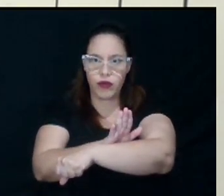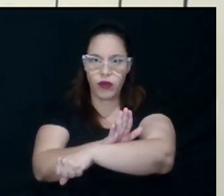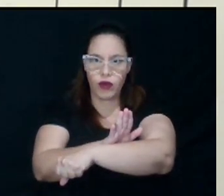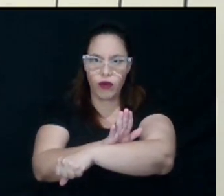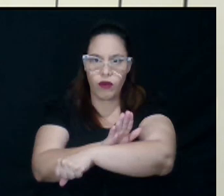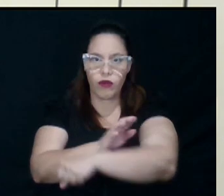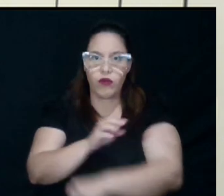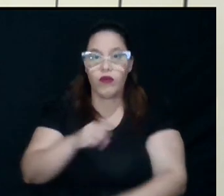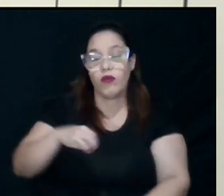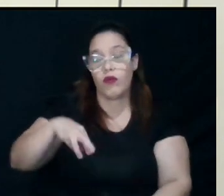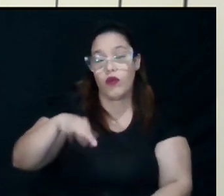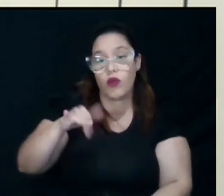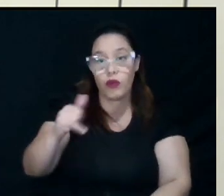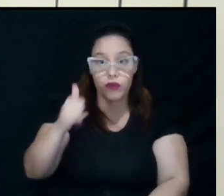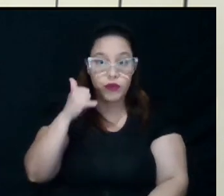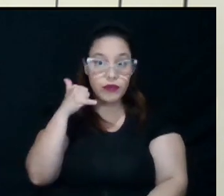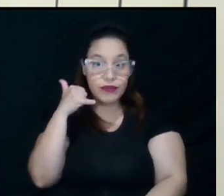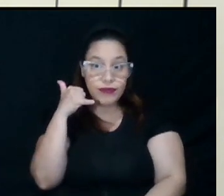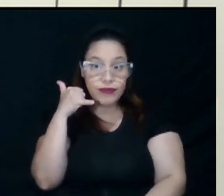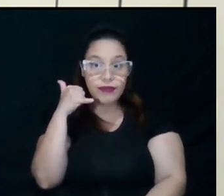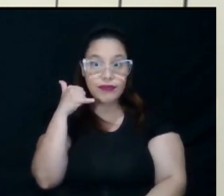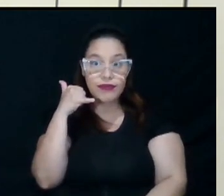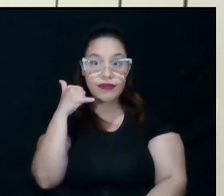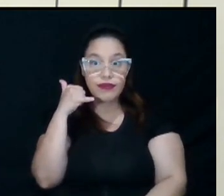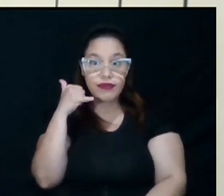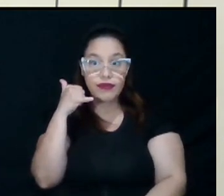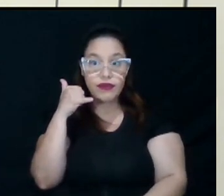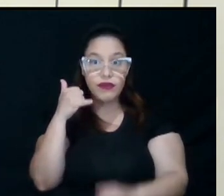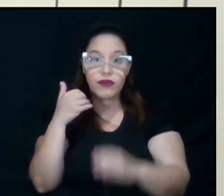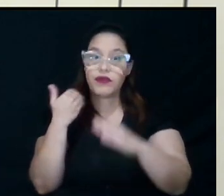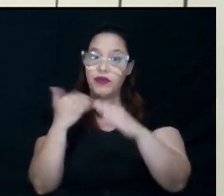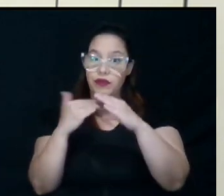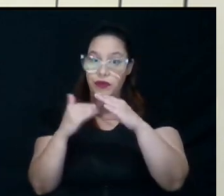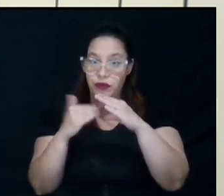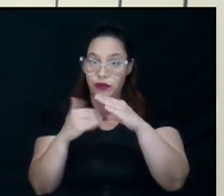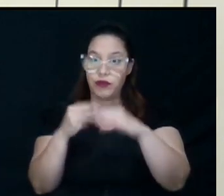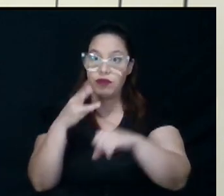insumos, o número do WhatsApp 19 é o DDD